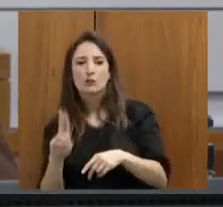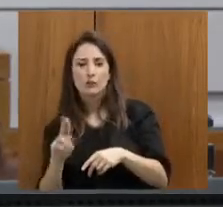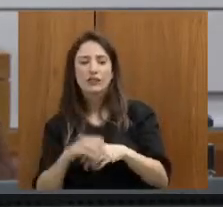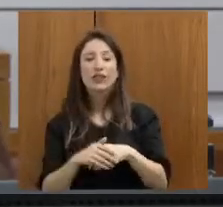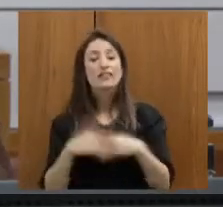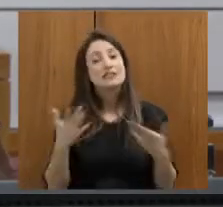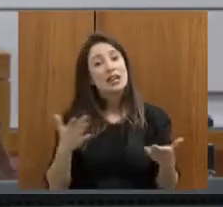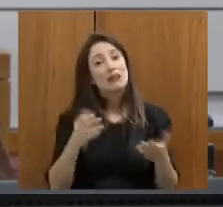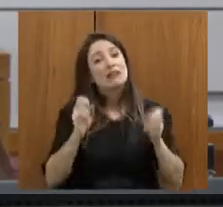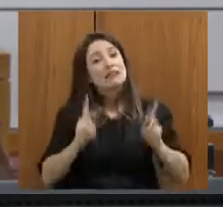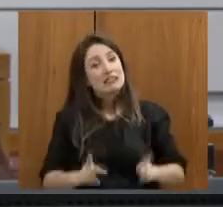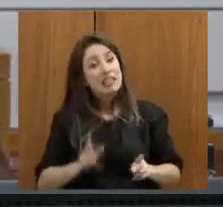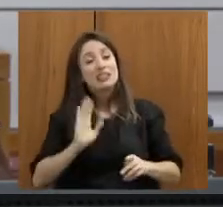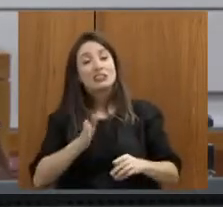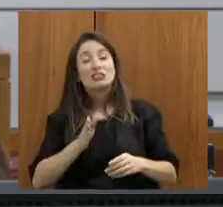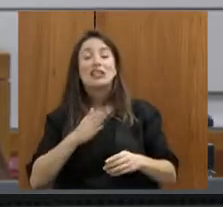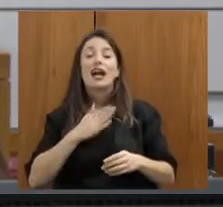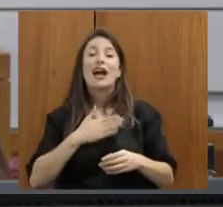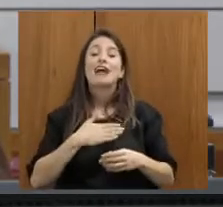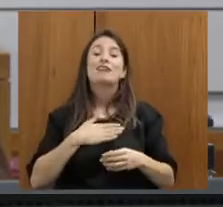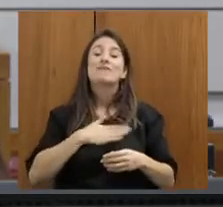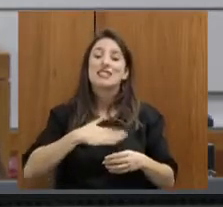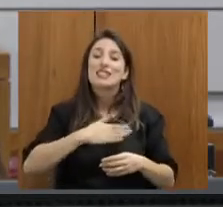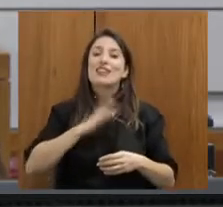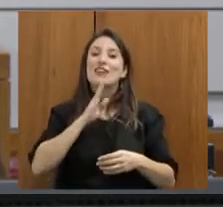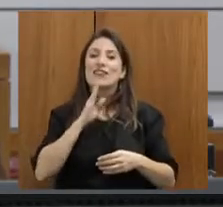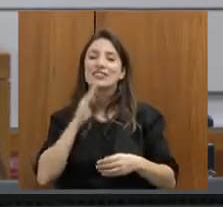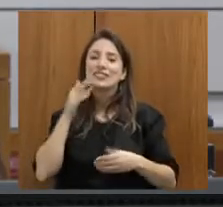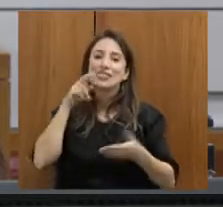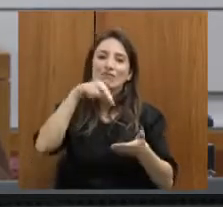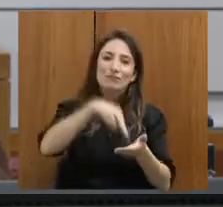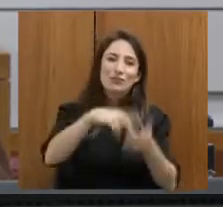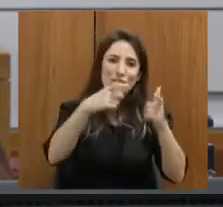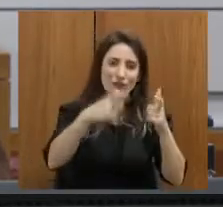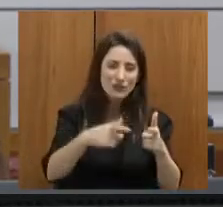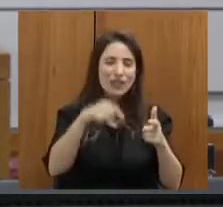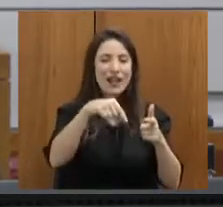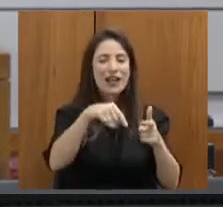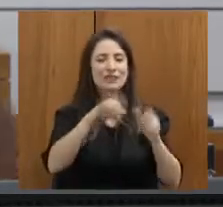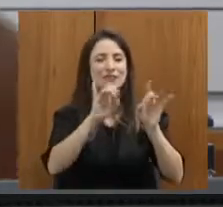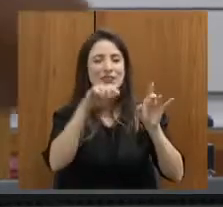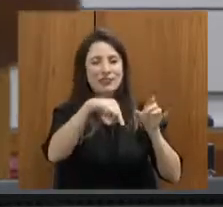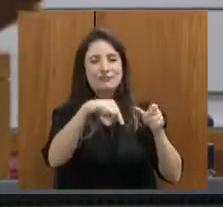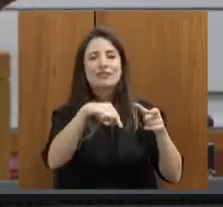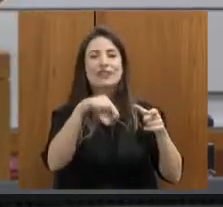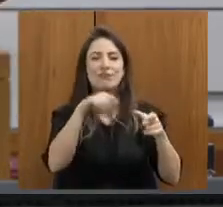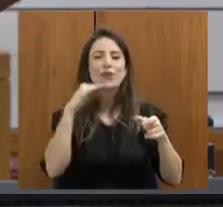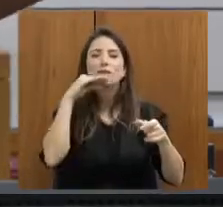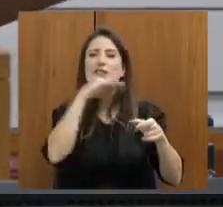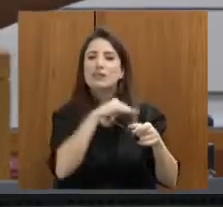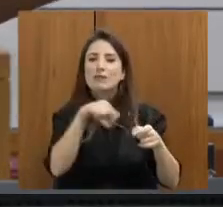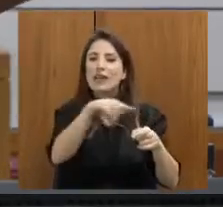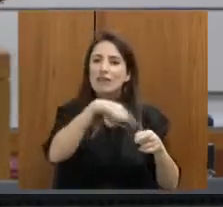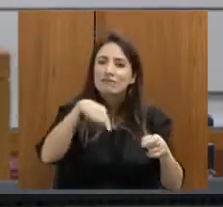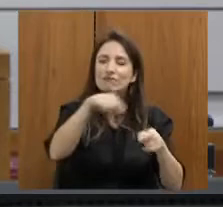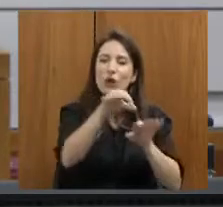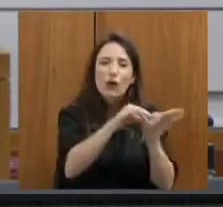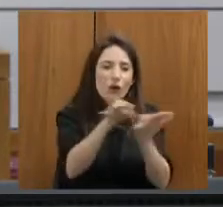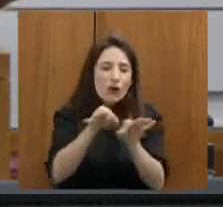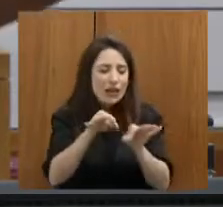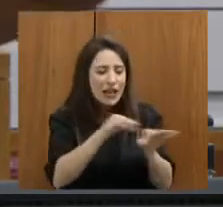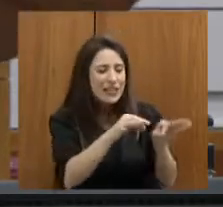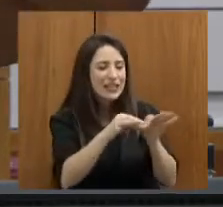de pisar no Bakugan cassange vai receber né é que eles se organiza